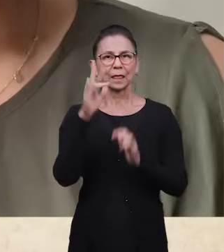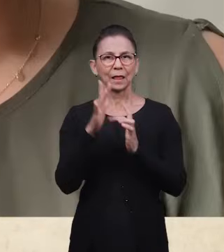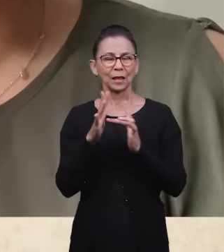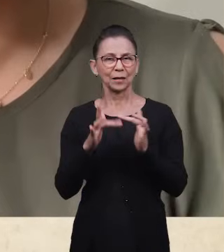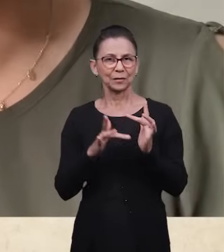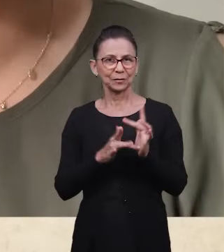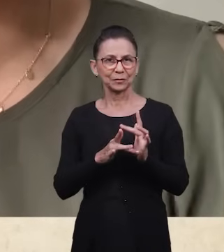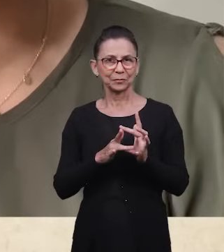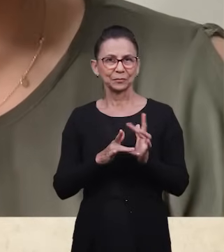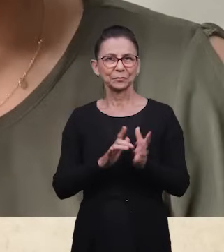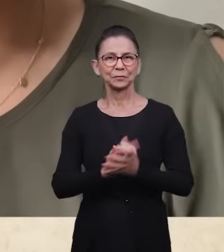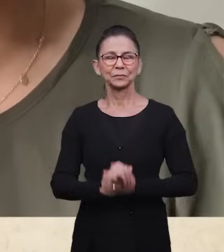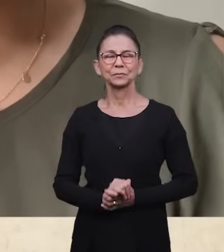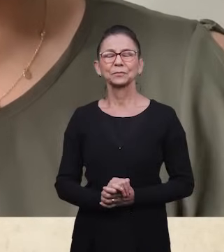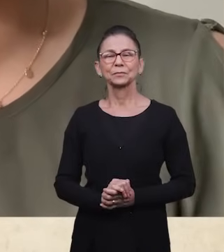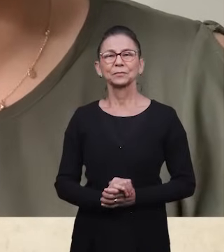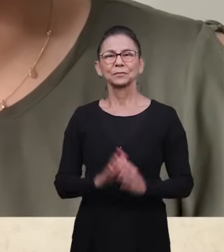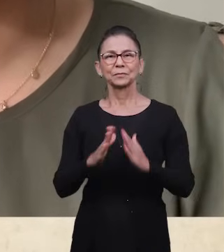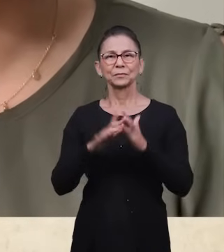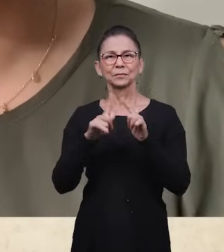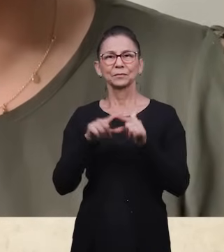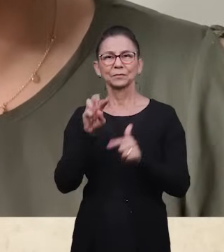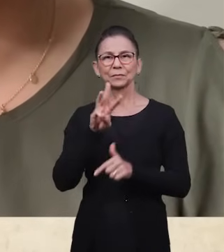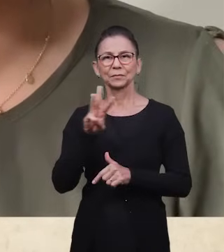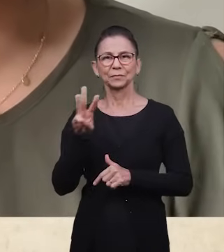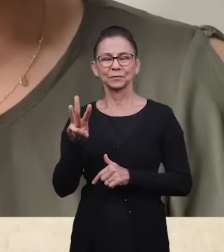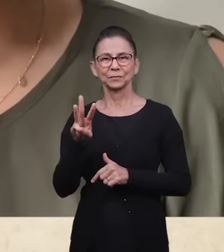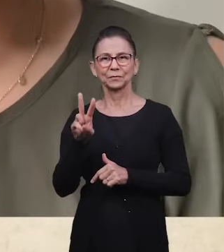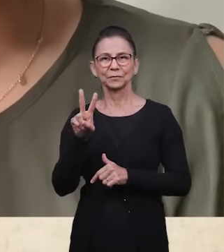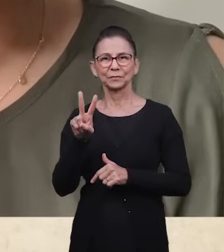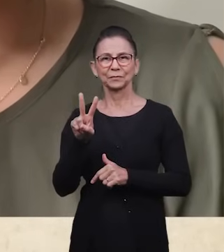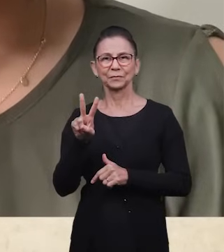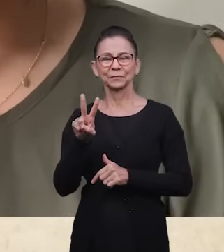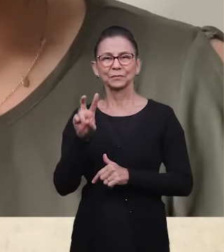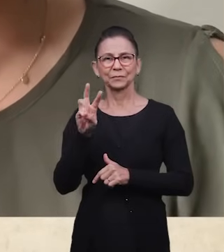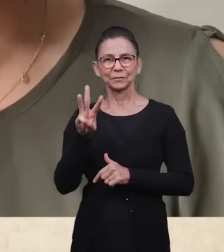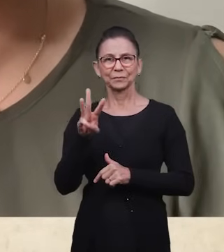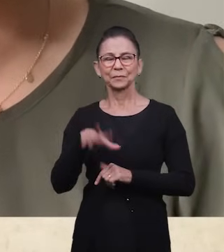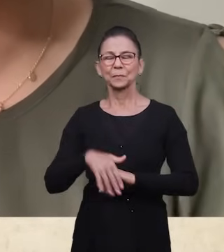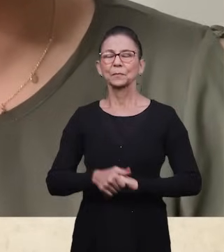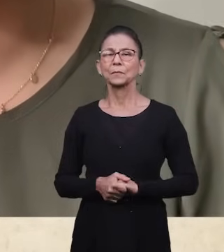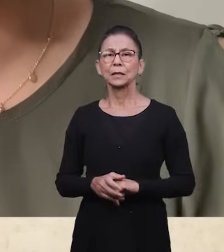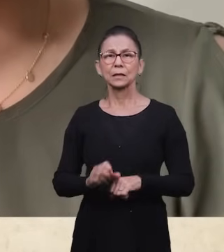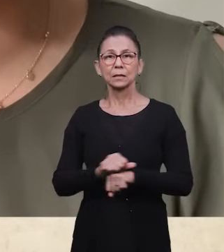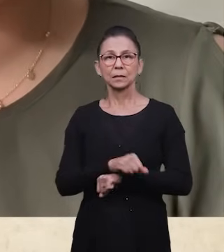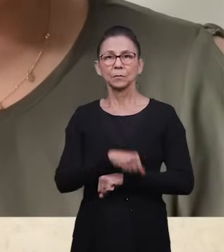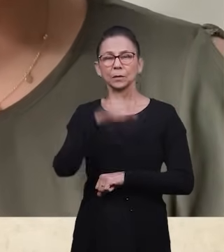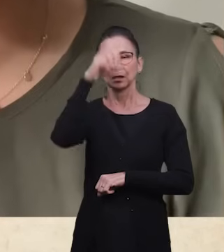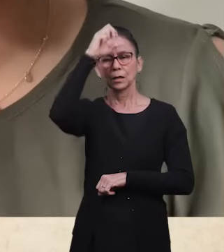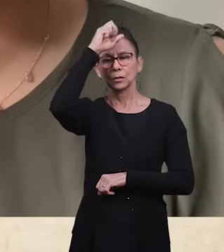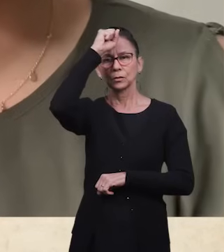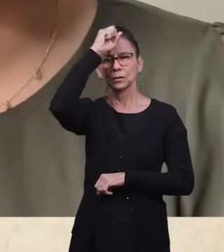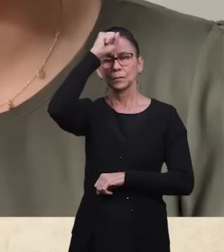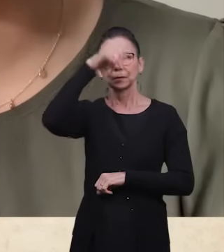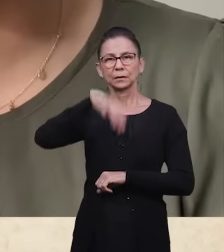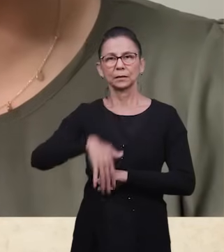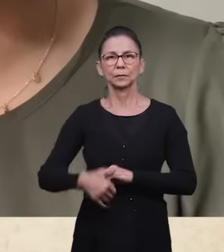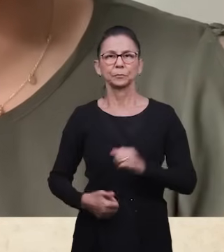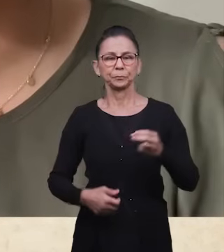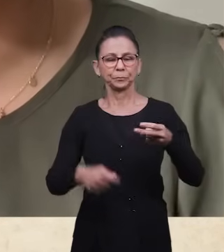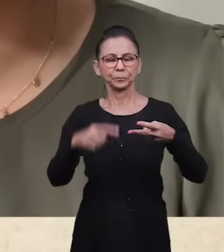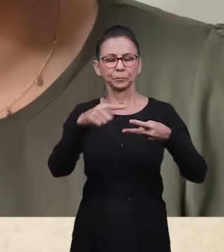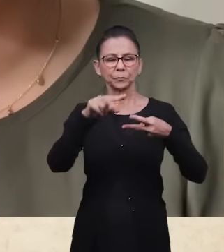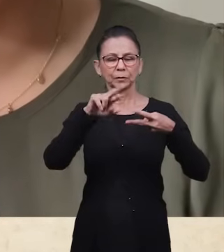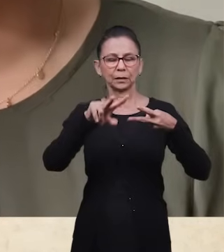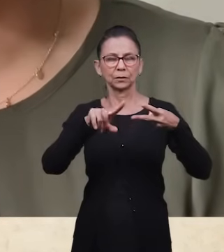Paz do Senhor, meu nome é Débora Anne, sou da Igreja de Vila Velha 3 e o meu questionamento é o seguinte: nós aprendemos nos seminários a diferença entre o incrédulo